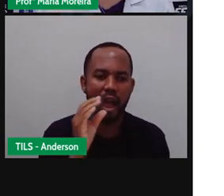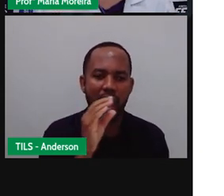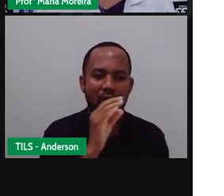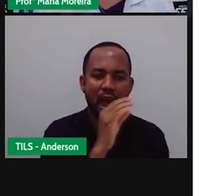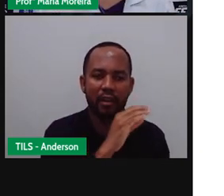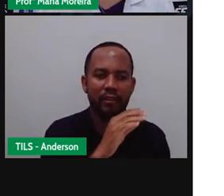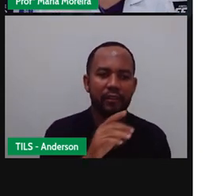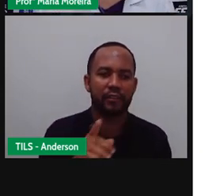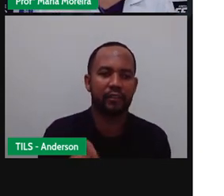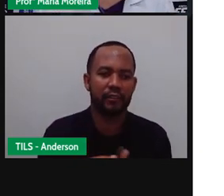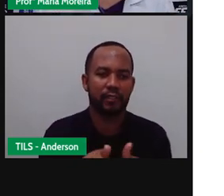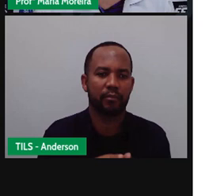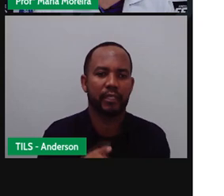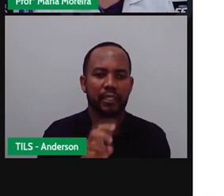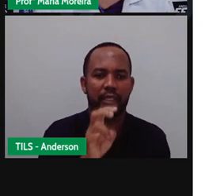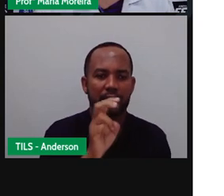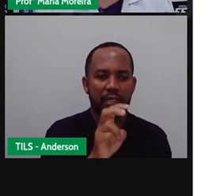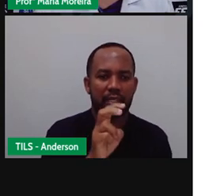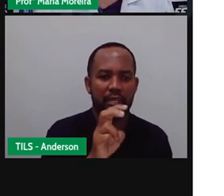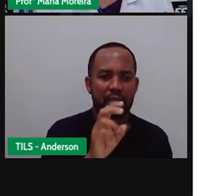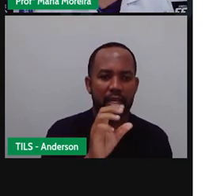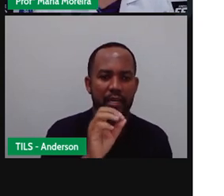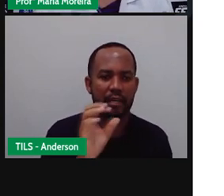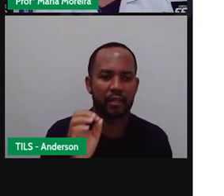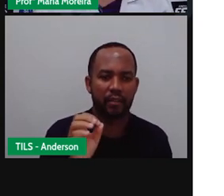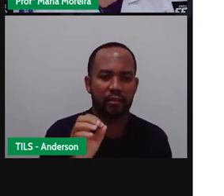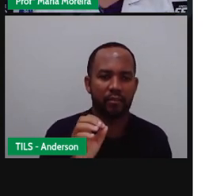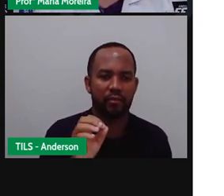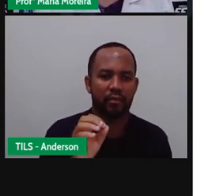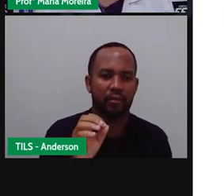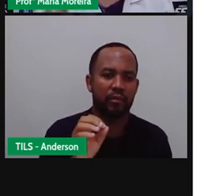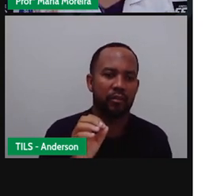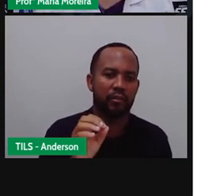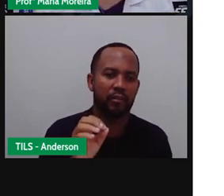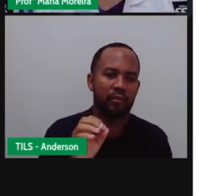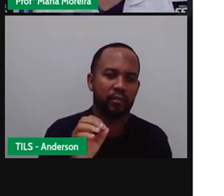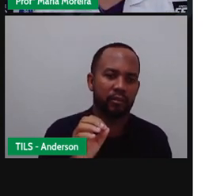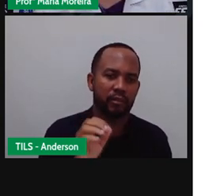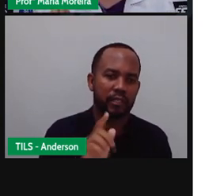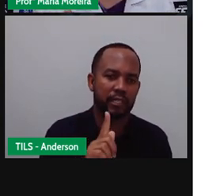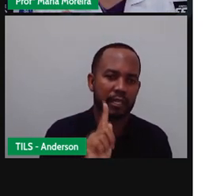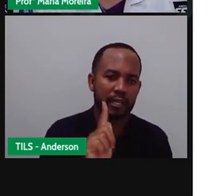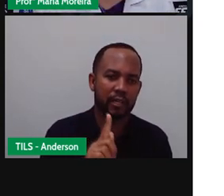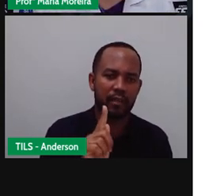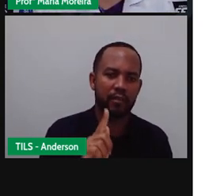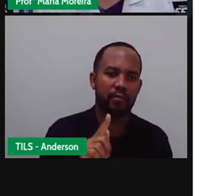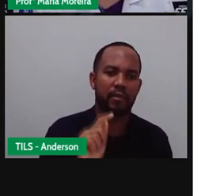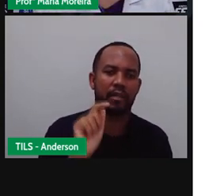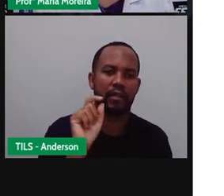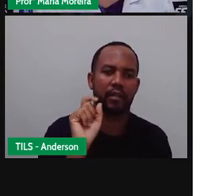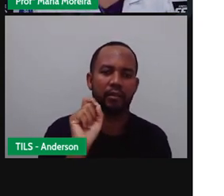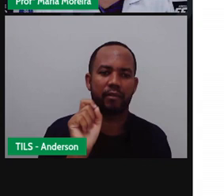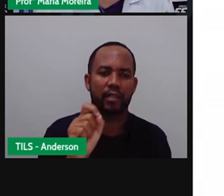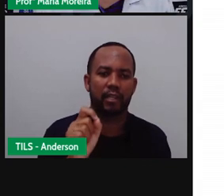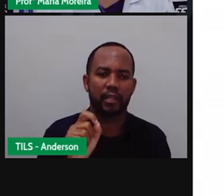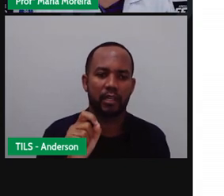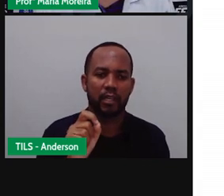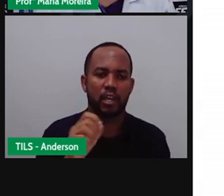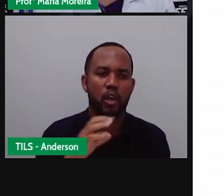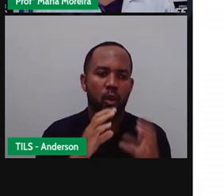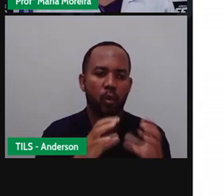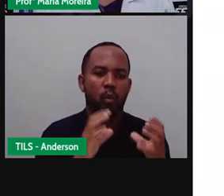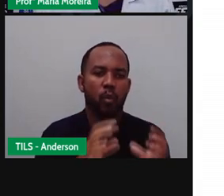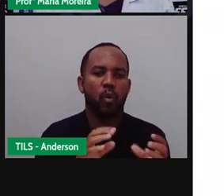gente fala aí da água quente, a gente tem que pedir ajuda de um adulto, porque a gente vai utilizar um fogão e para não acontecer o quê? Um